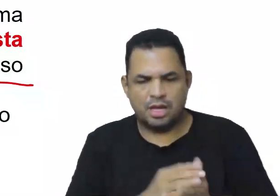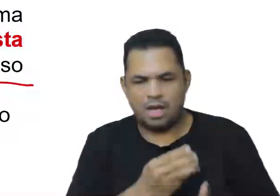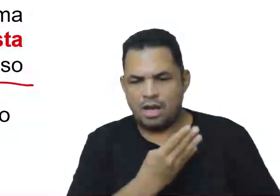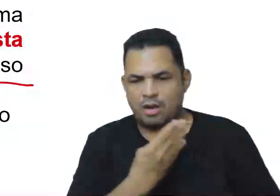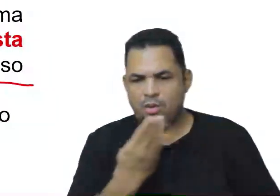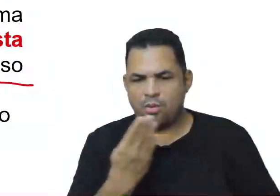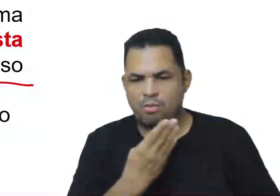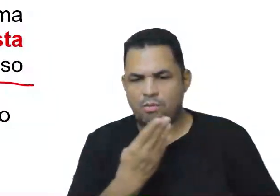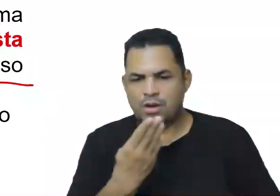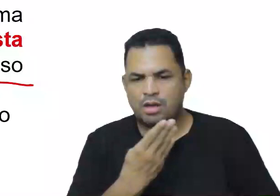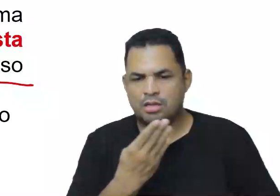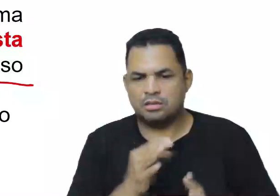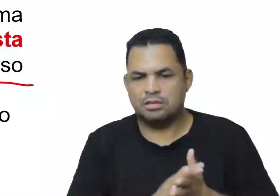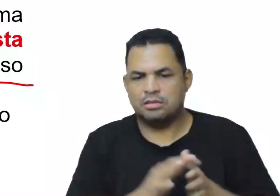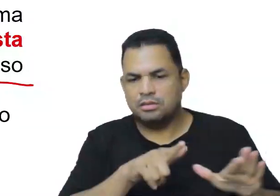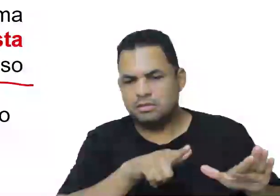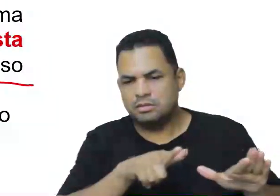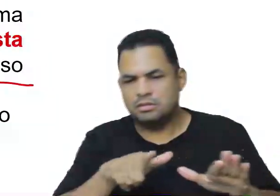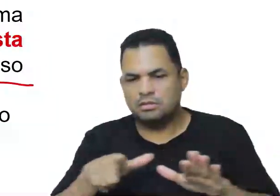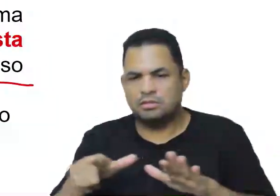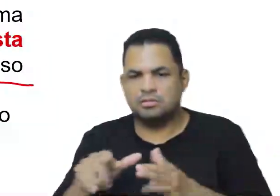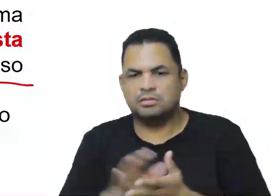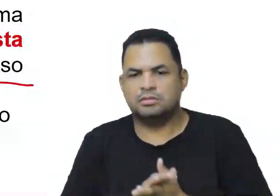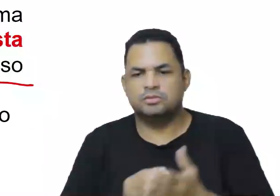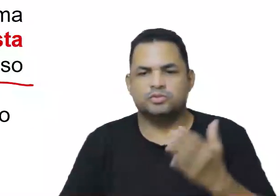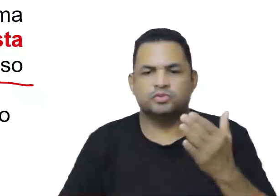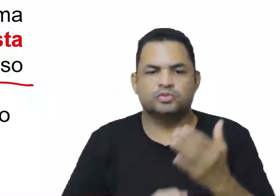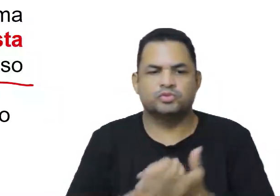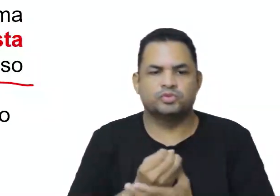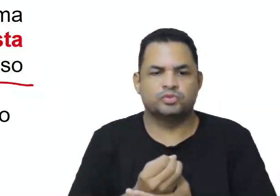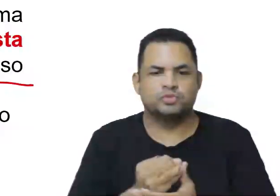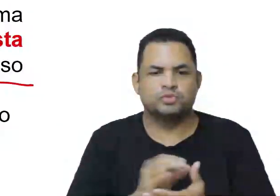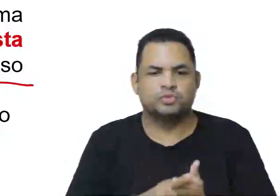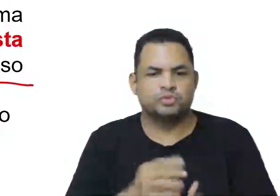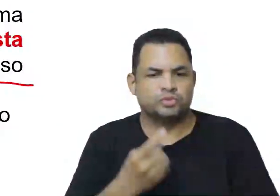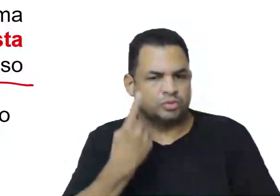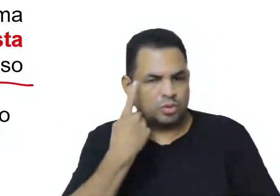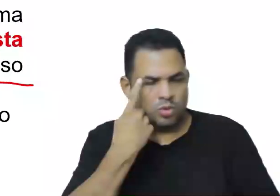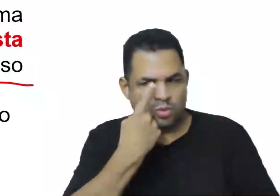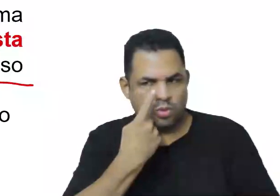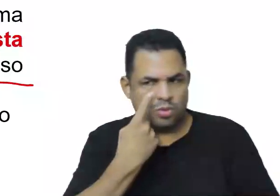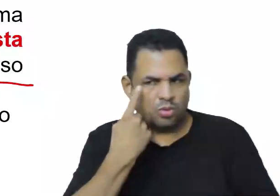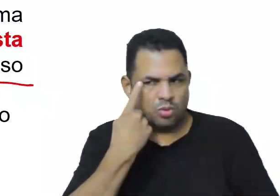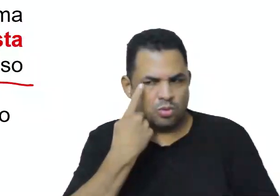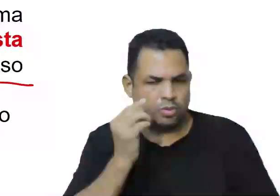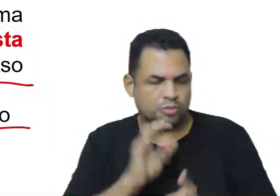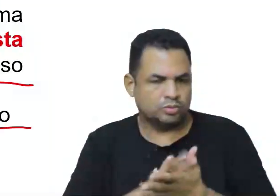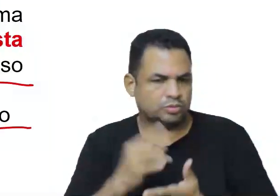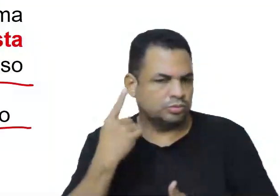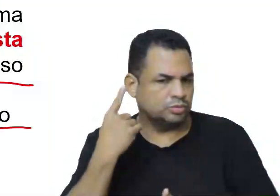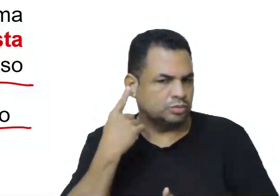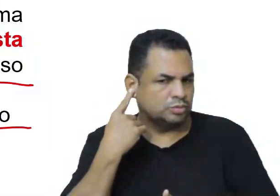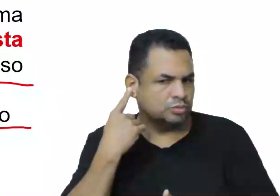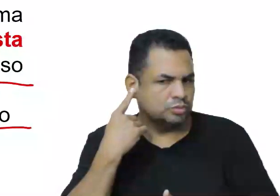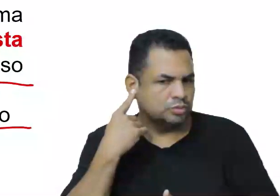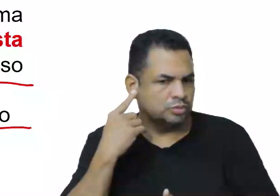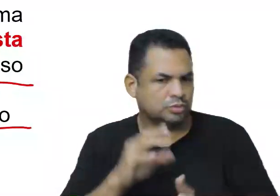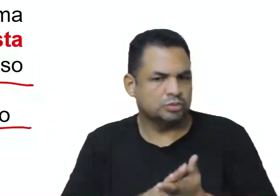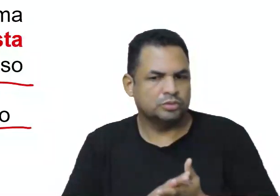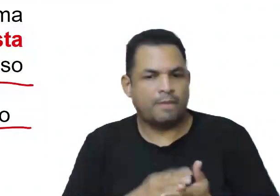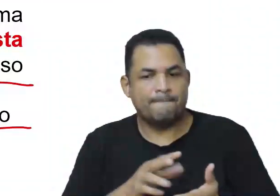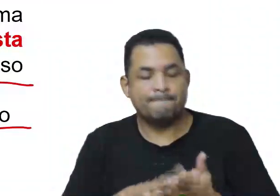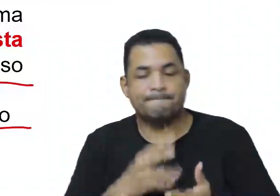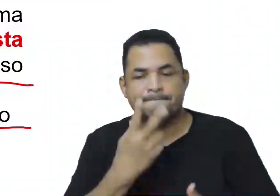semana, tá bom? Aparecem os olhos e os ouvidos sob a forma de vaso óptico, ou